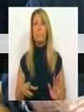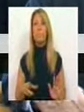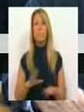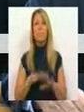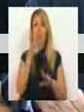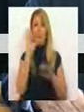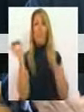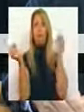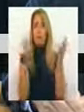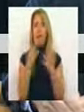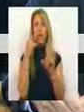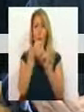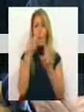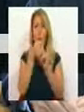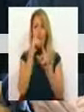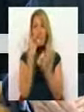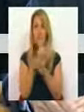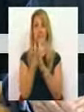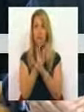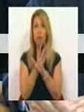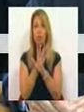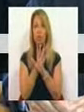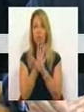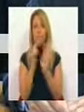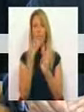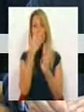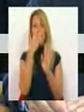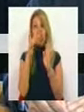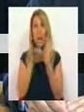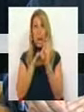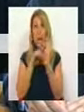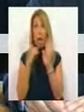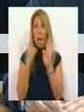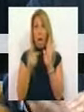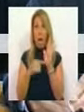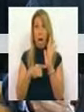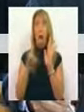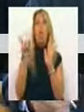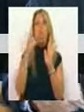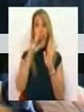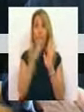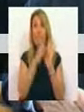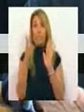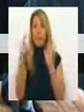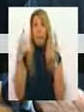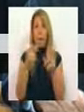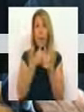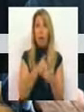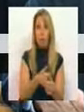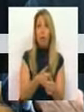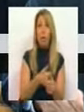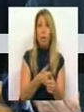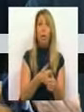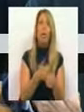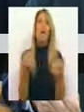relativamente à floresta e ao combate a incêndios, que se fosse muita dela aplicada, se calhar, infelizmente, hoje